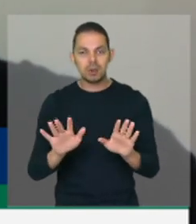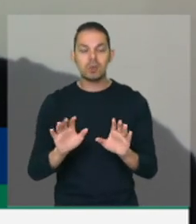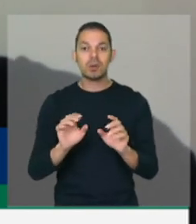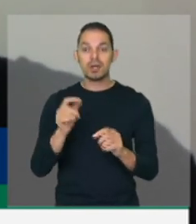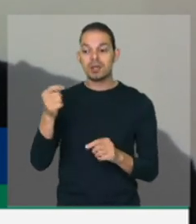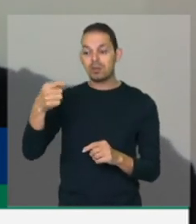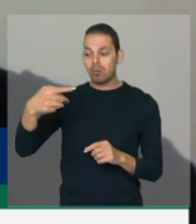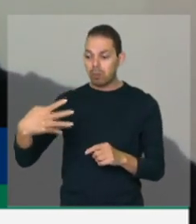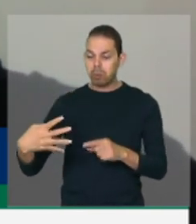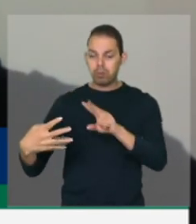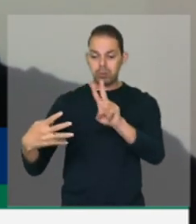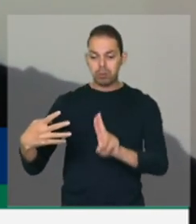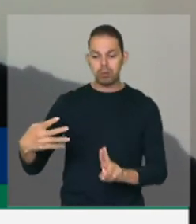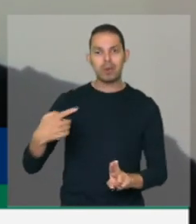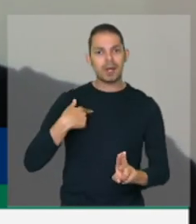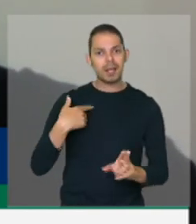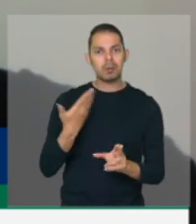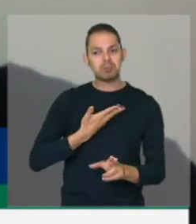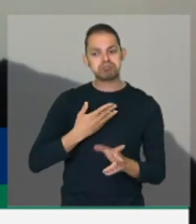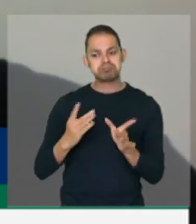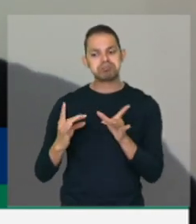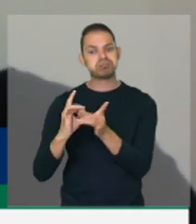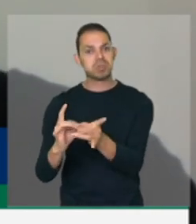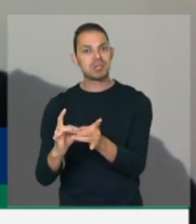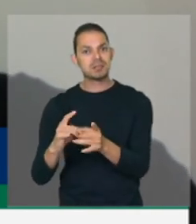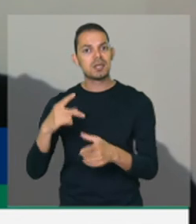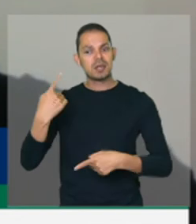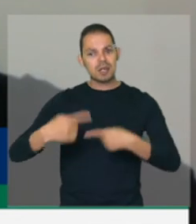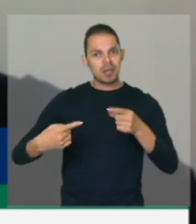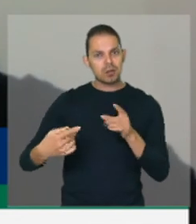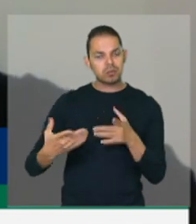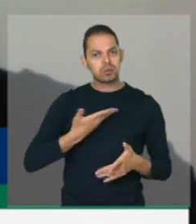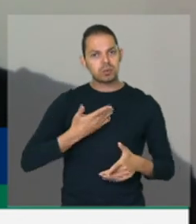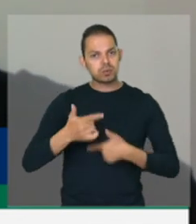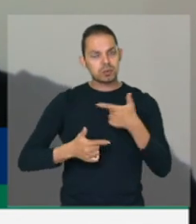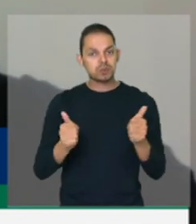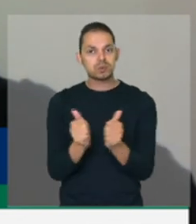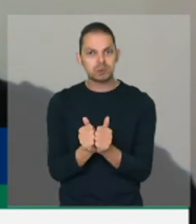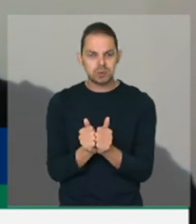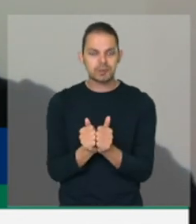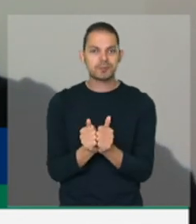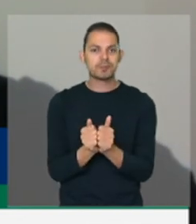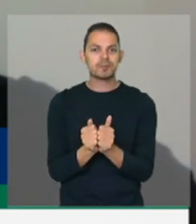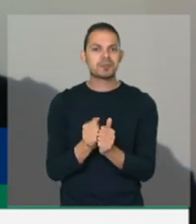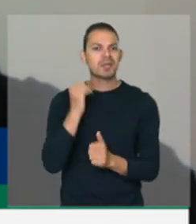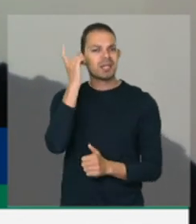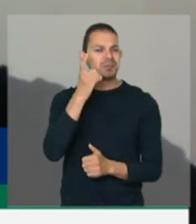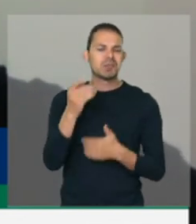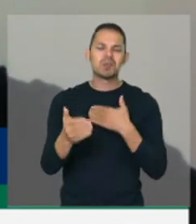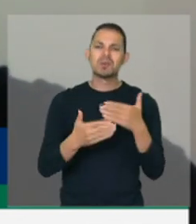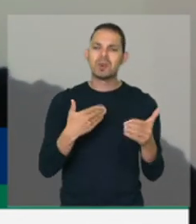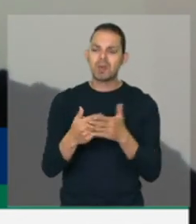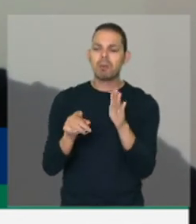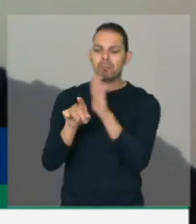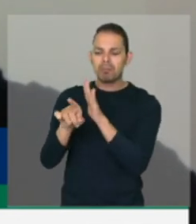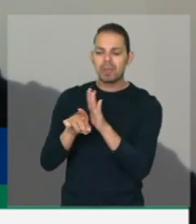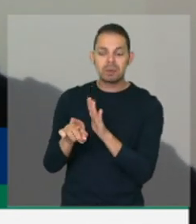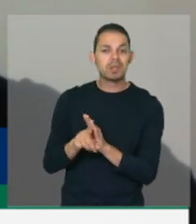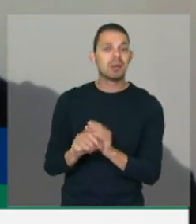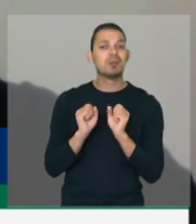um político parceiro. Isso é um fato, está comprovado, e o senhor pode perguntar, ou qualquer deputado perguntar para qualquer um do nosso